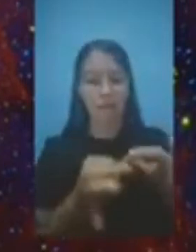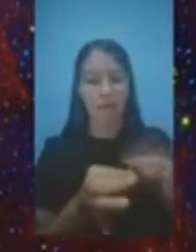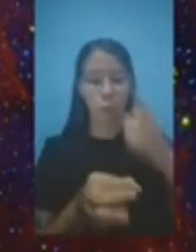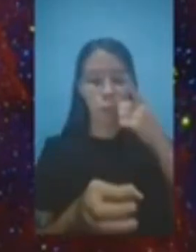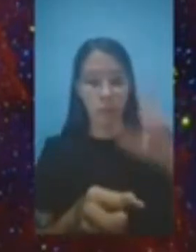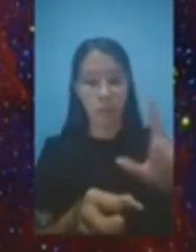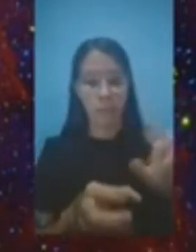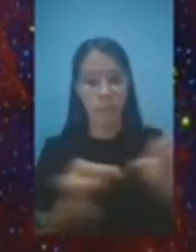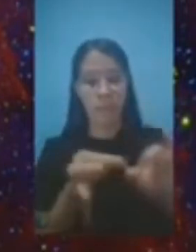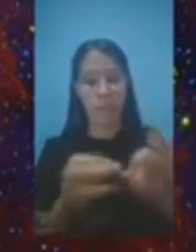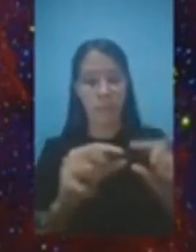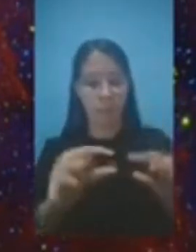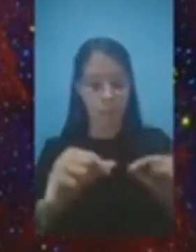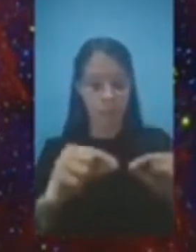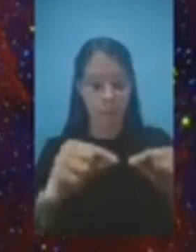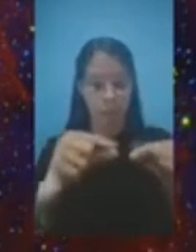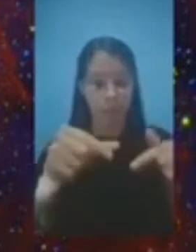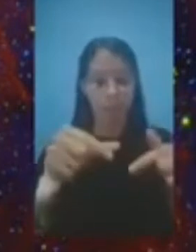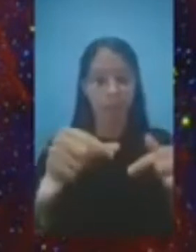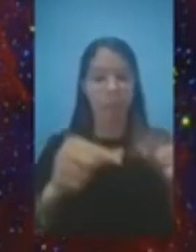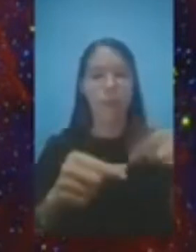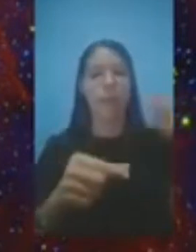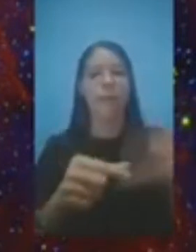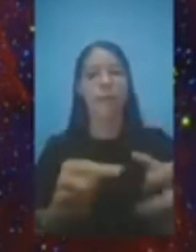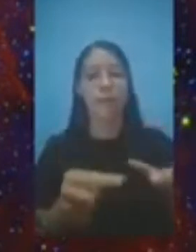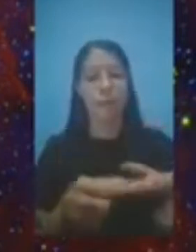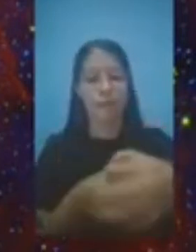Até ir tomando forma de uma florzinha.